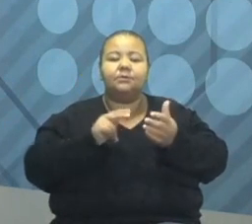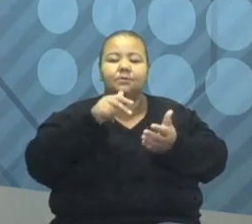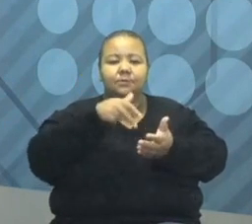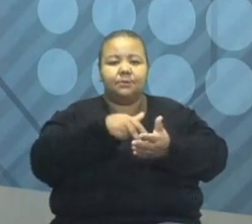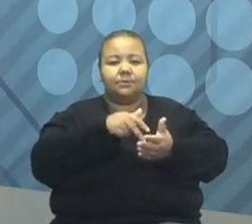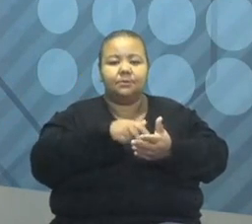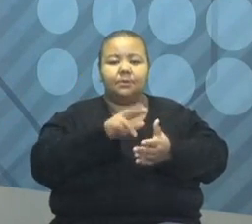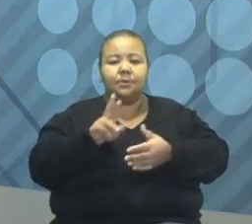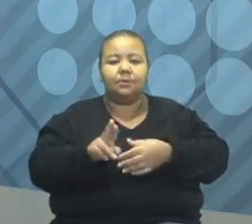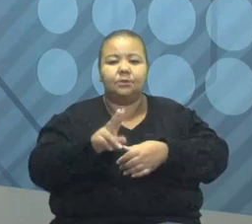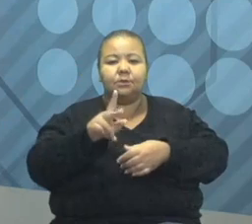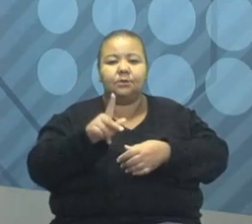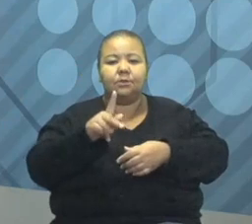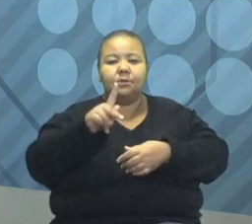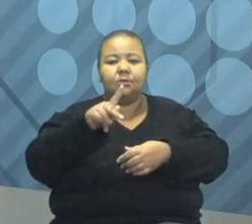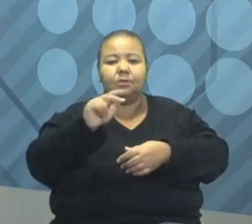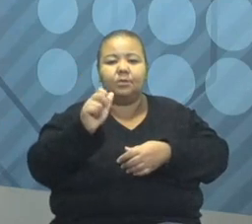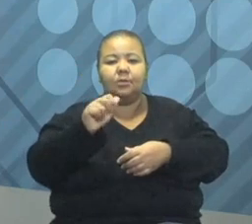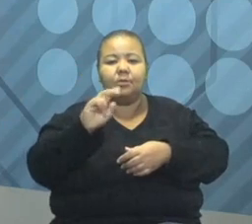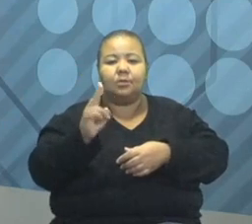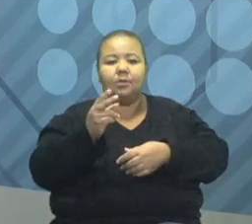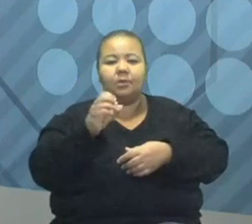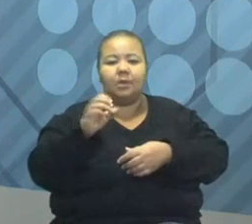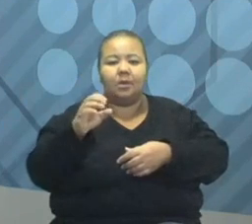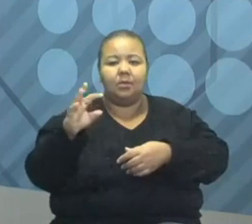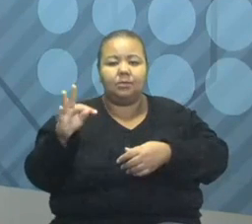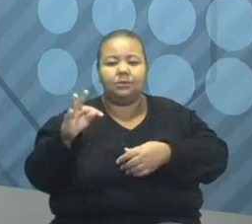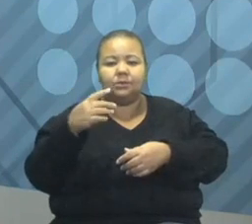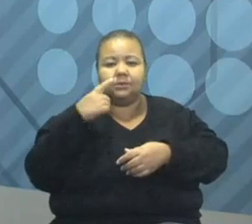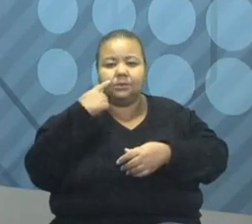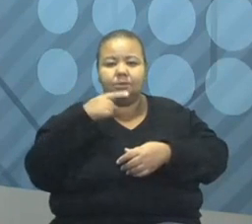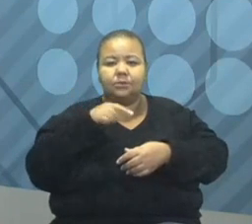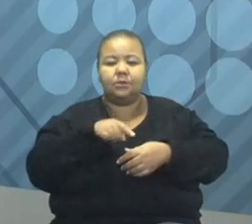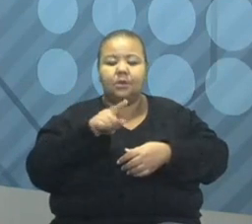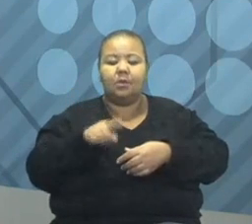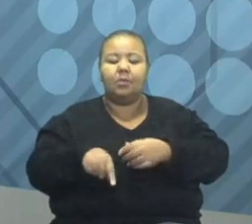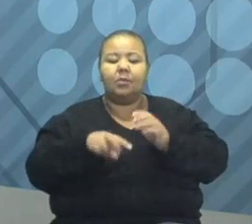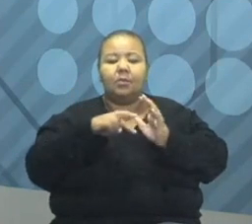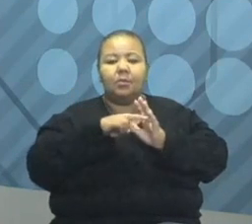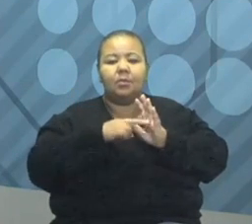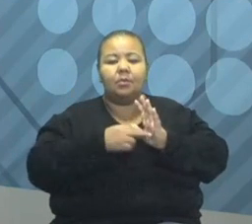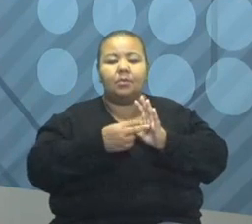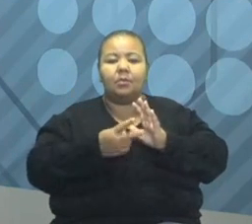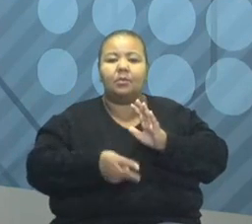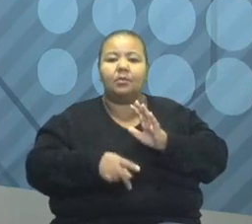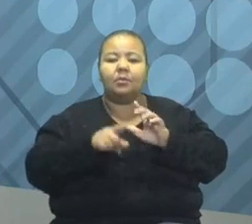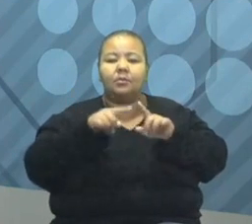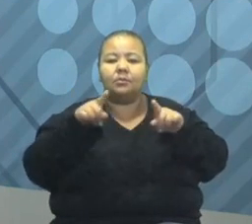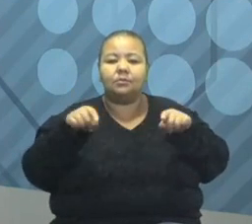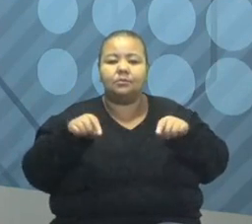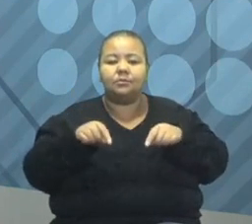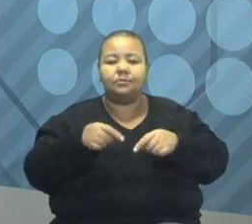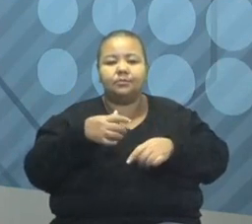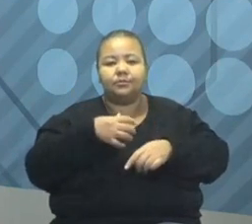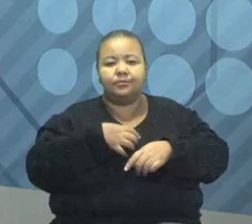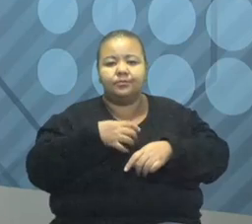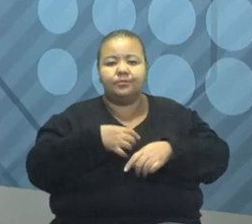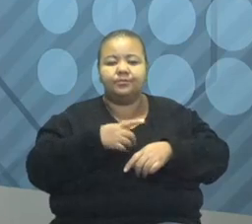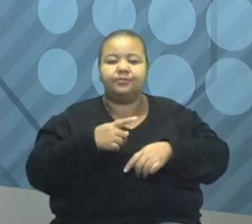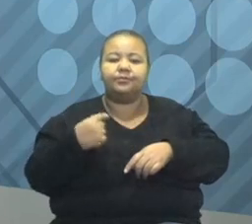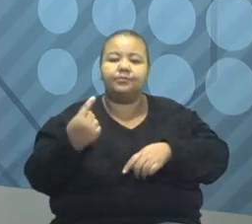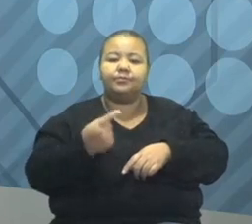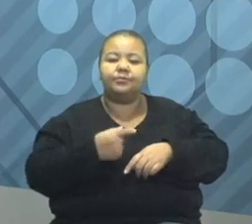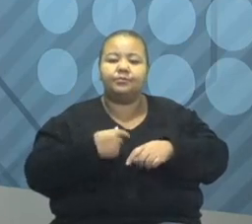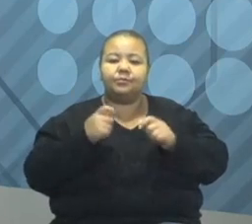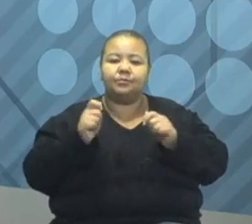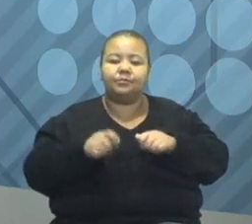participar utilizando o Kahoot. Nós vimos até agora a classificação, a definição de uma matriz e os tipos. Com as matrizes, nós podemos